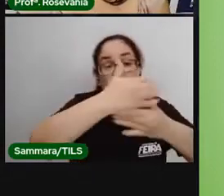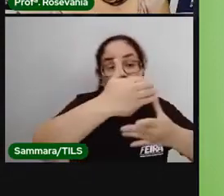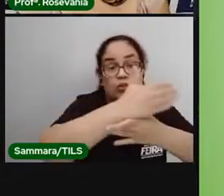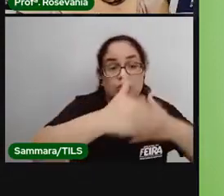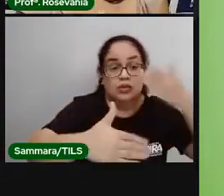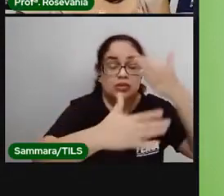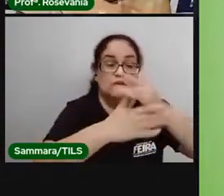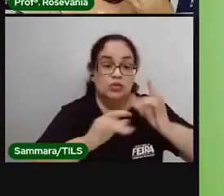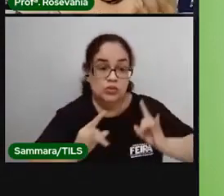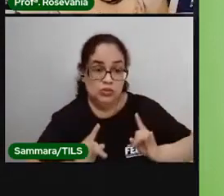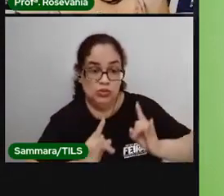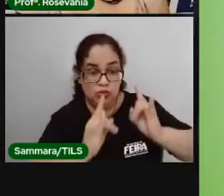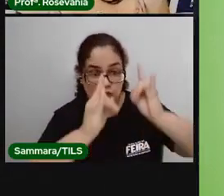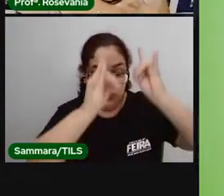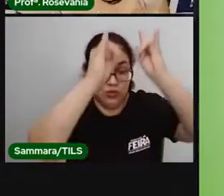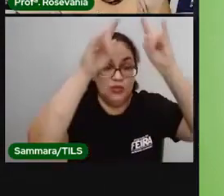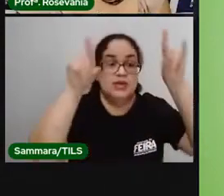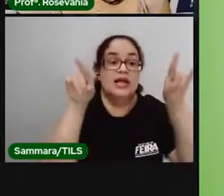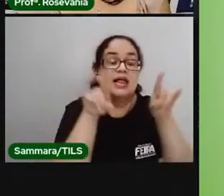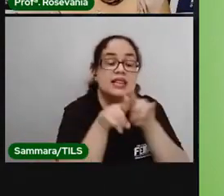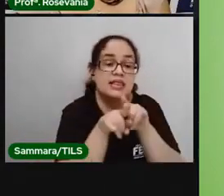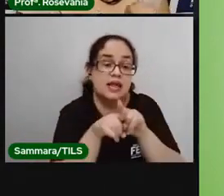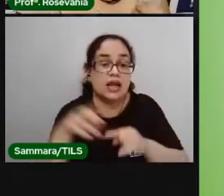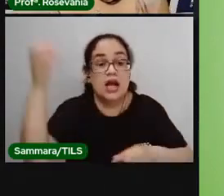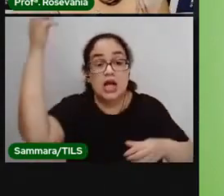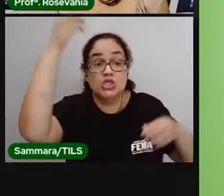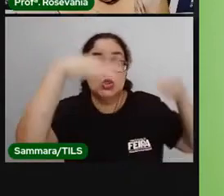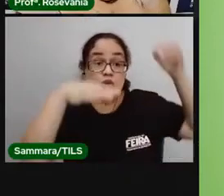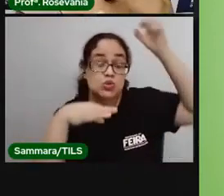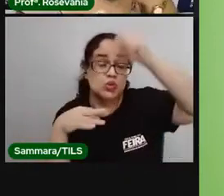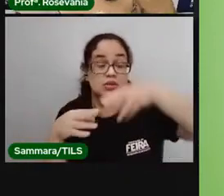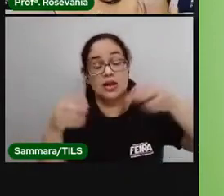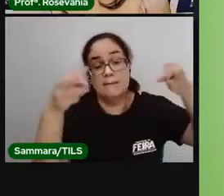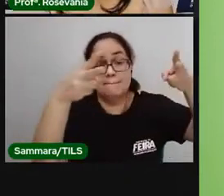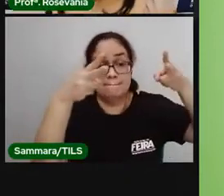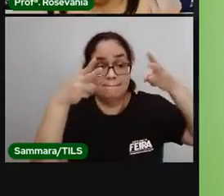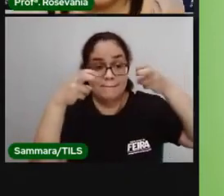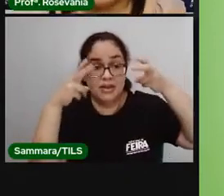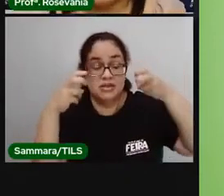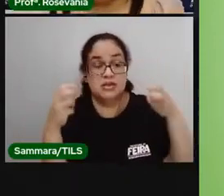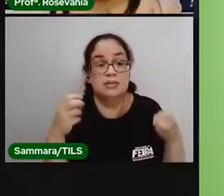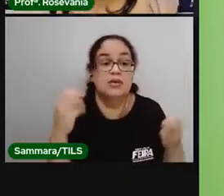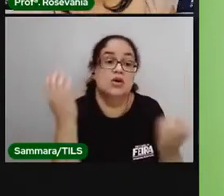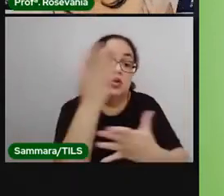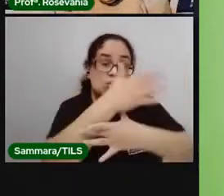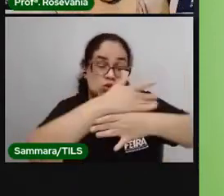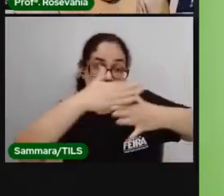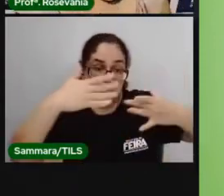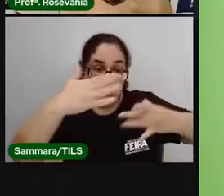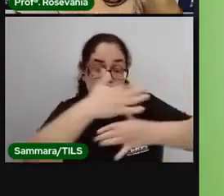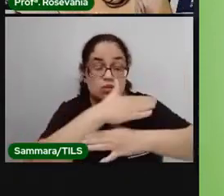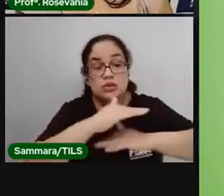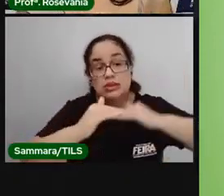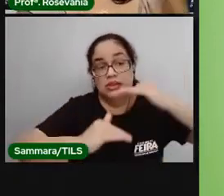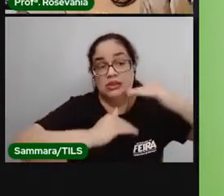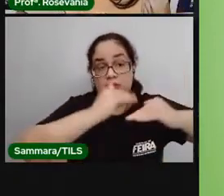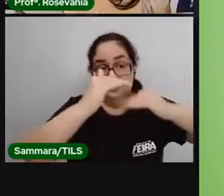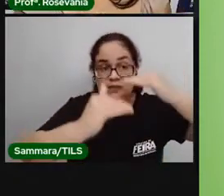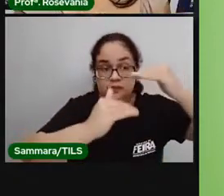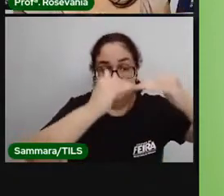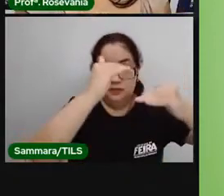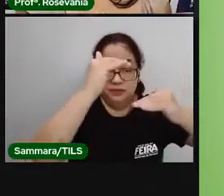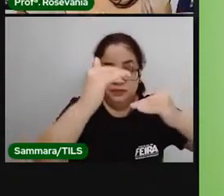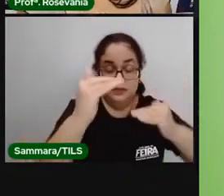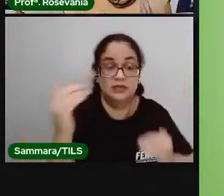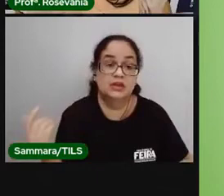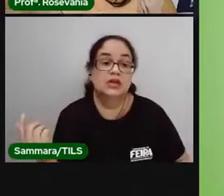muito prédio, né, tem as luzes. Então, eu percebo que é uma cidade já com alto grau de desenvolvimento. Então, já